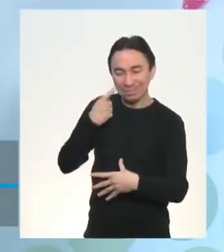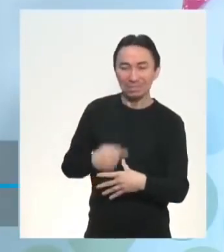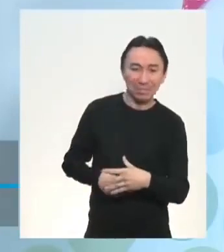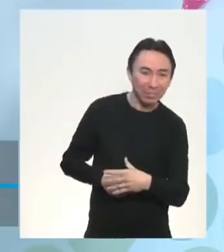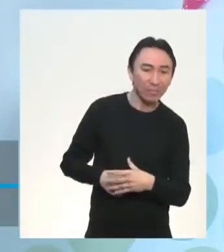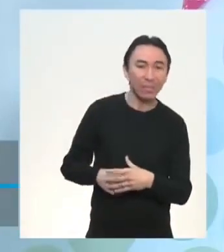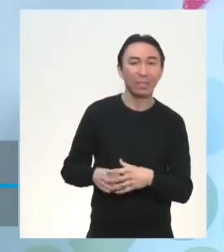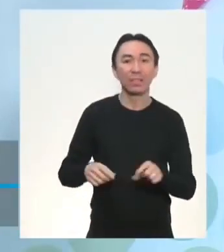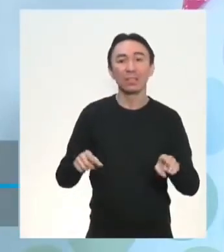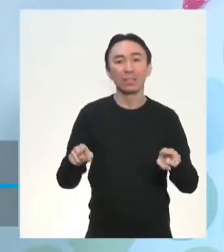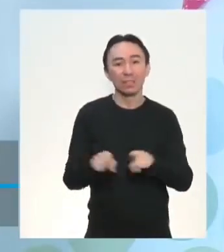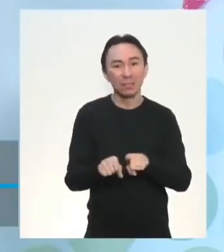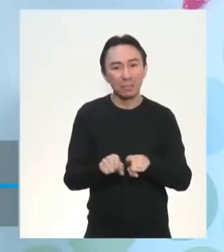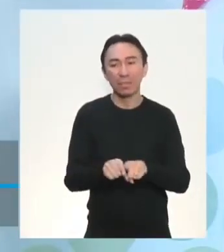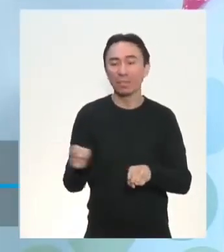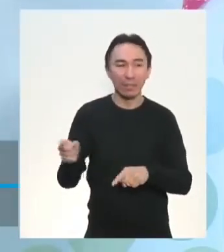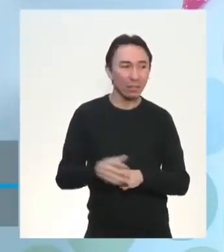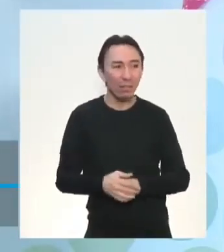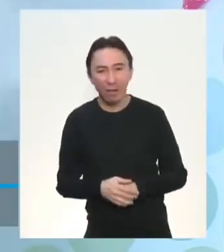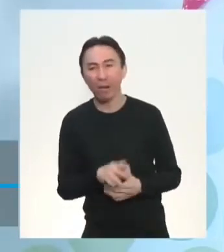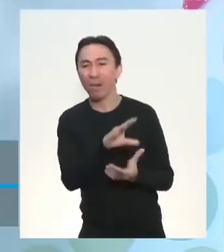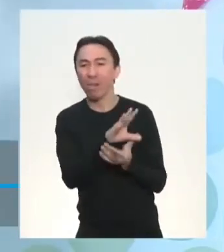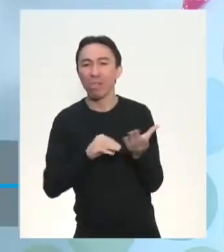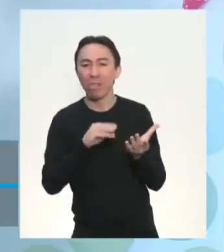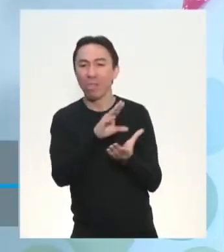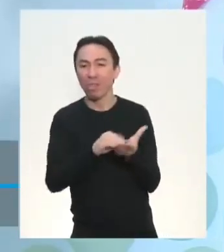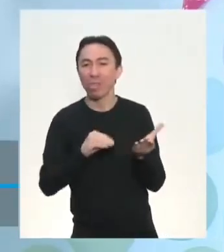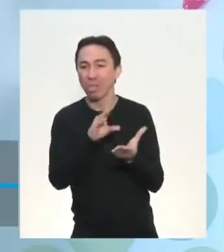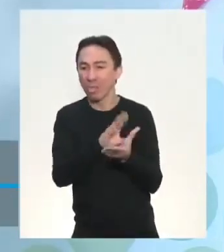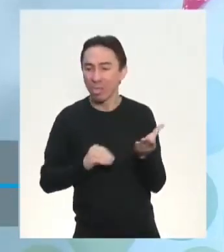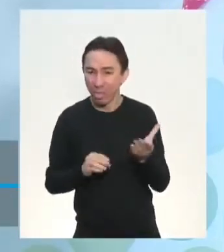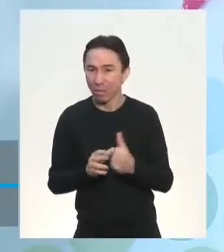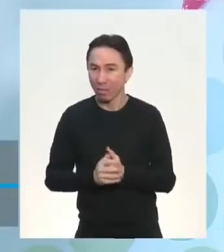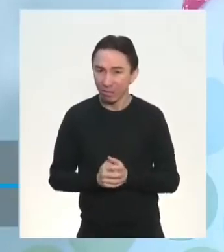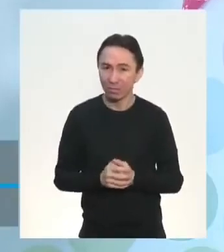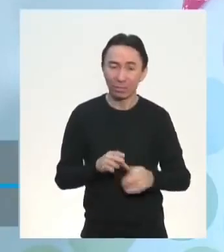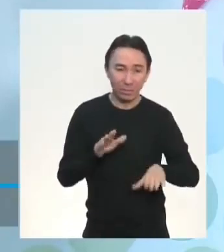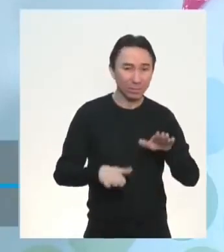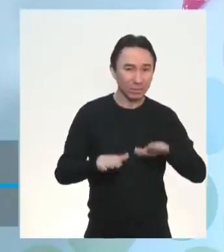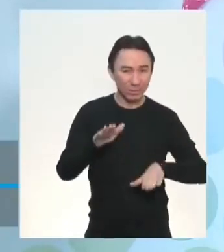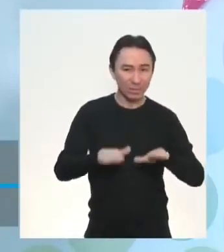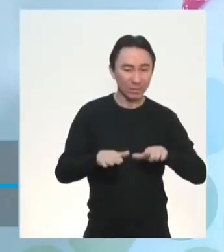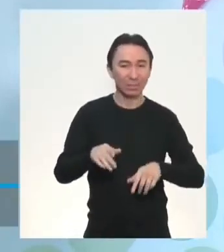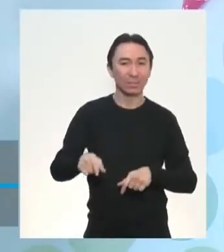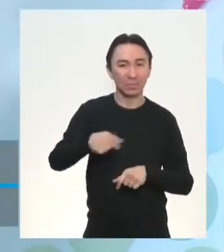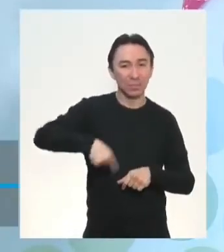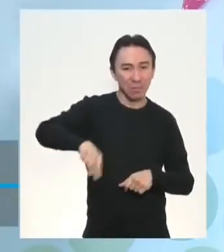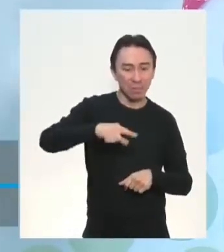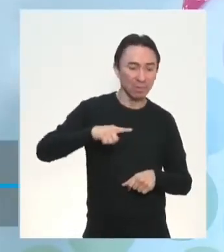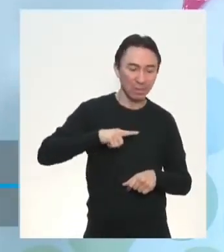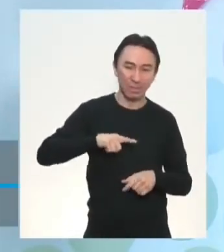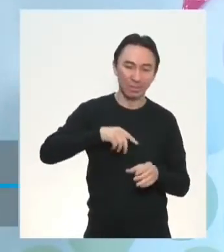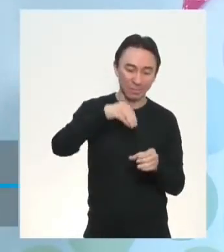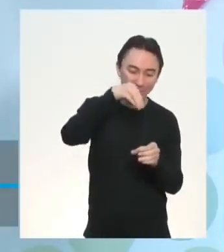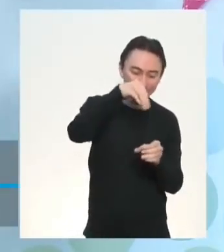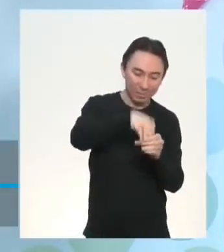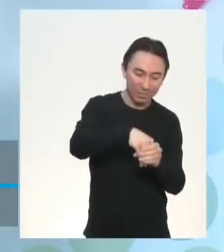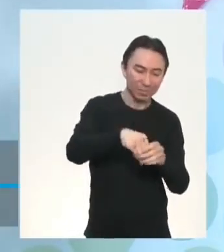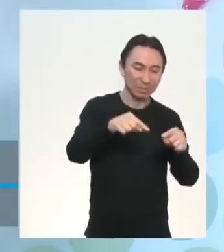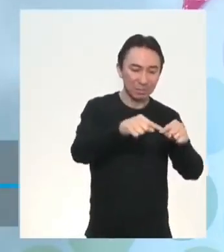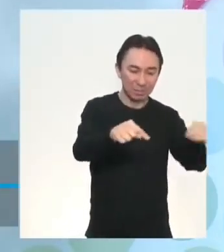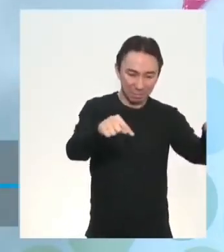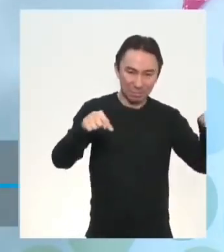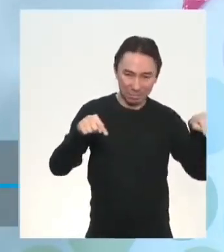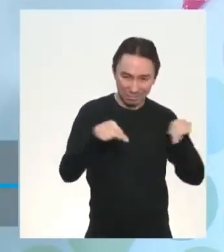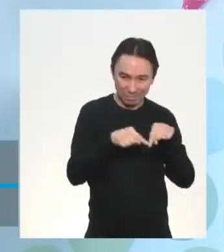tenham o mesmo comportamento inadequado, aquele comportamento que a gente tem aqui, às vezes nós estamos dentro da sala de aula, e a gente chama eles para